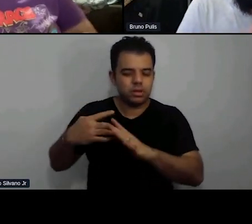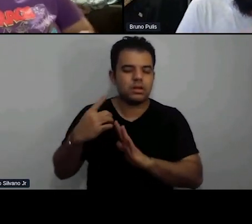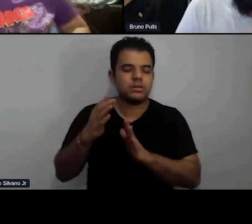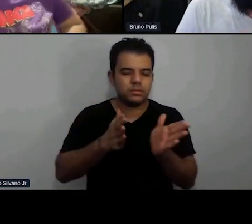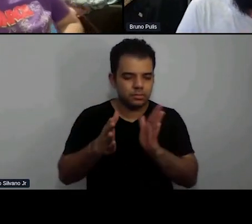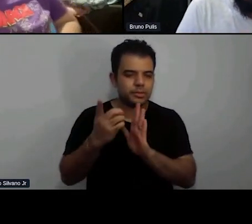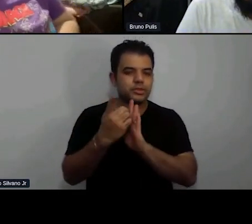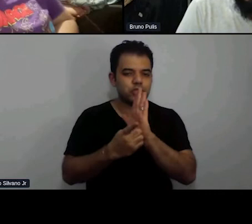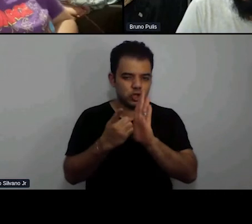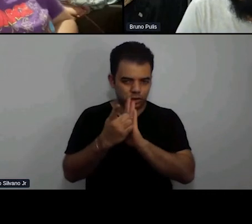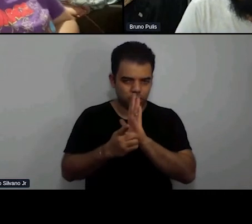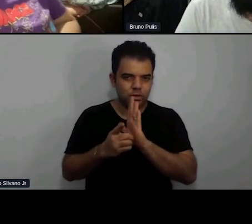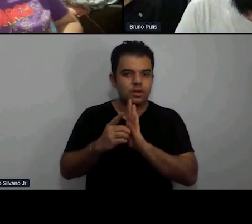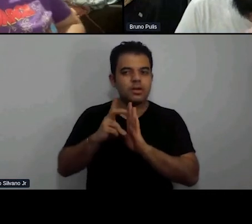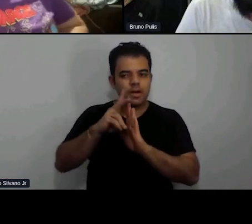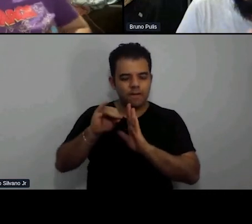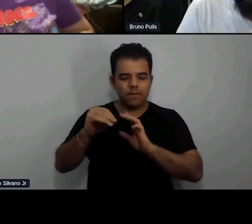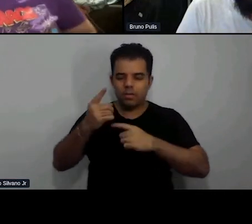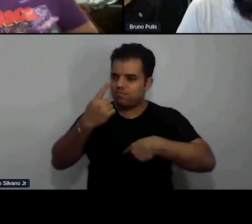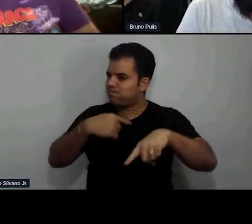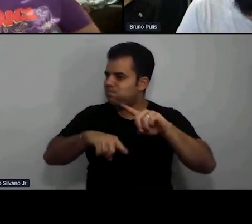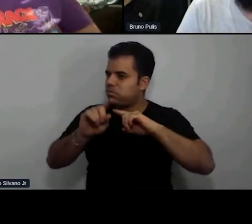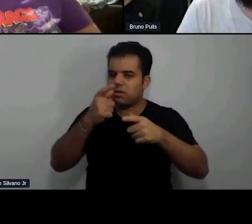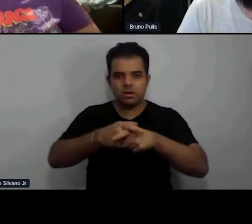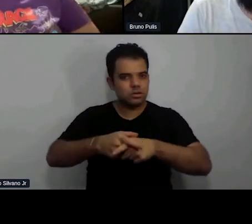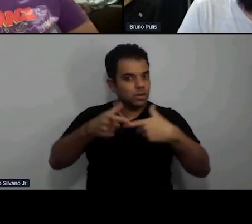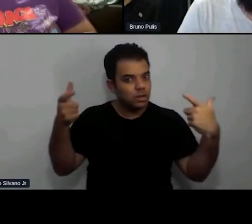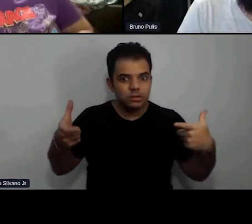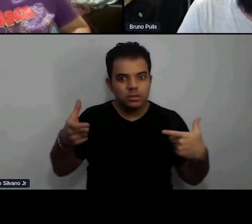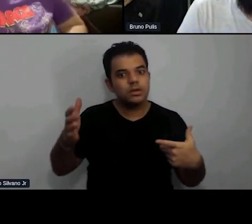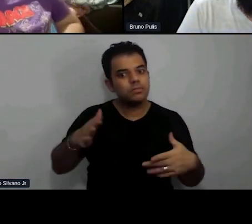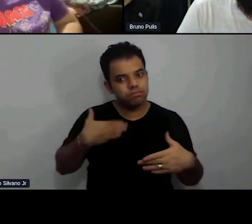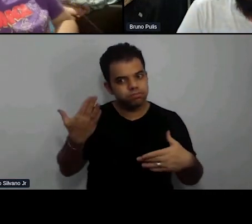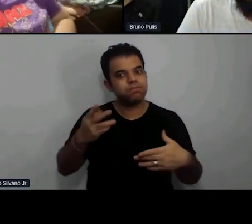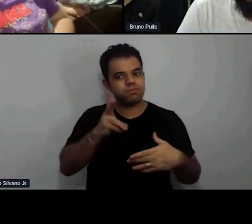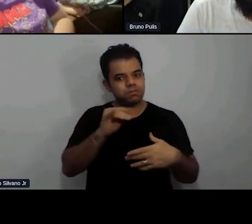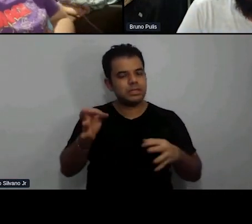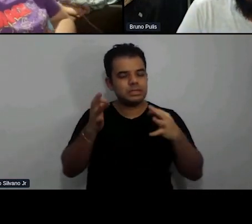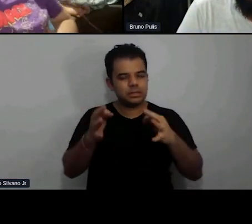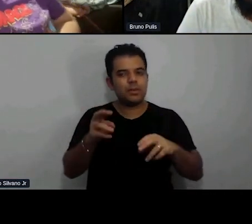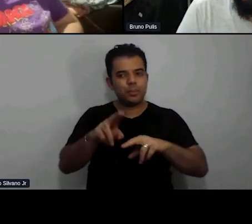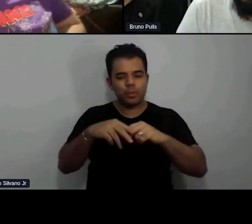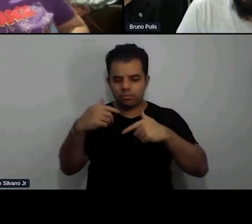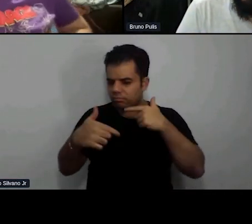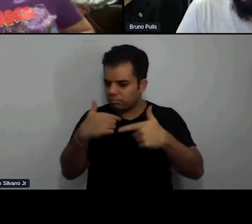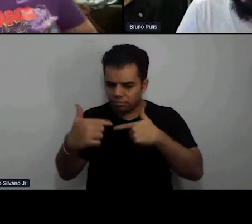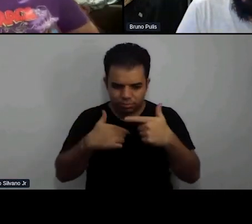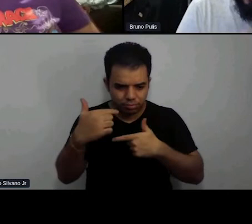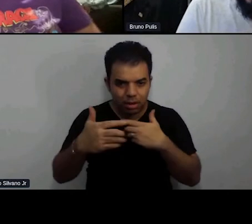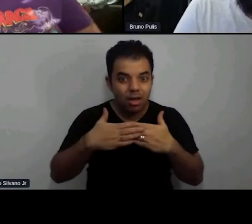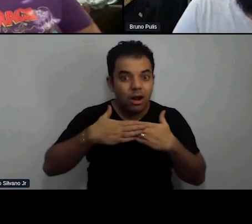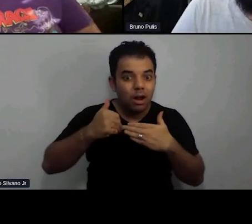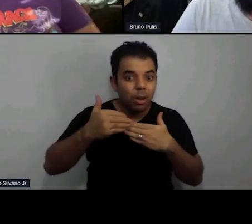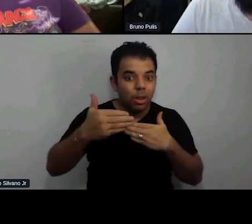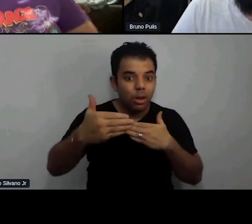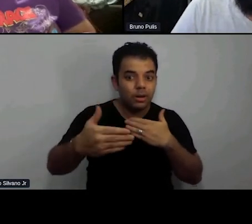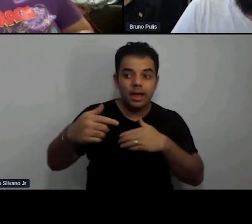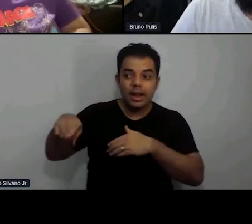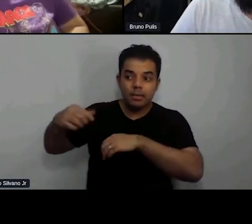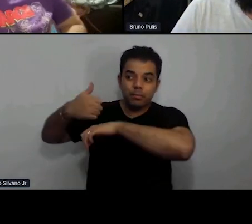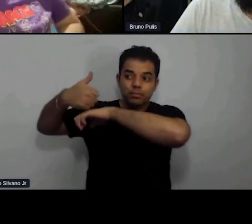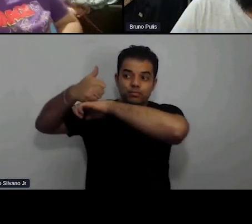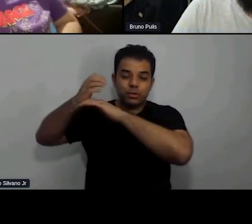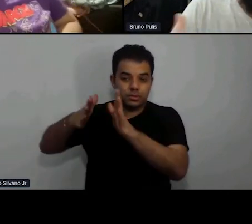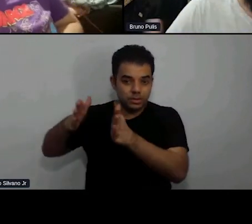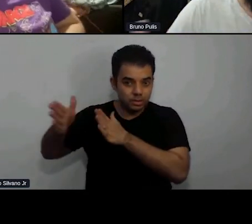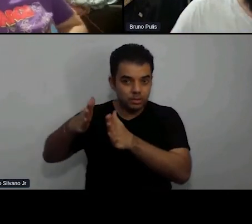digital vai dar um boom, e já está dando um boom assim, muito alto. E a tendência é que os profissionais de acessibilidade